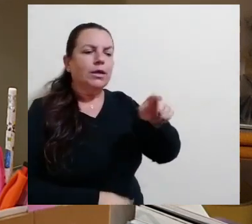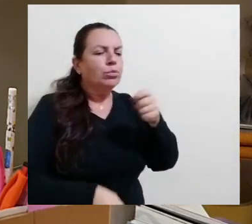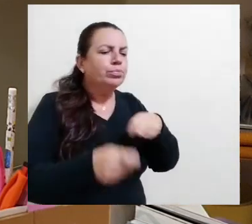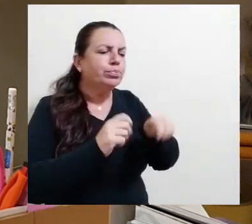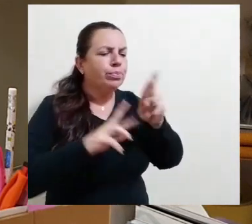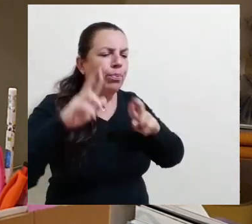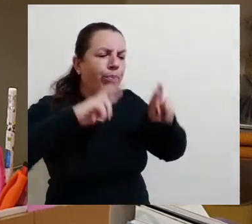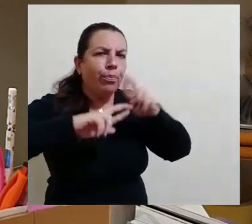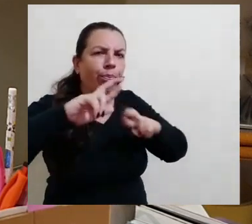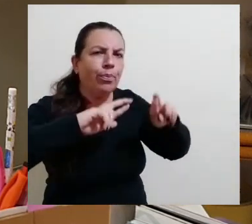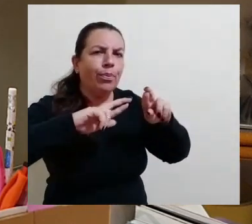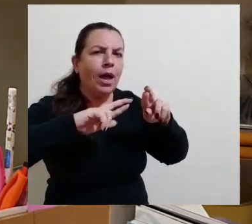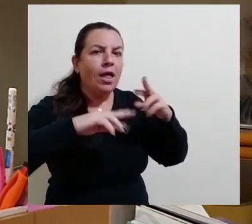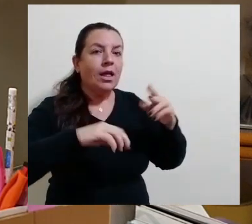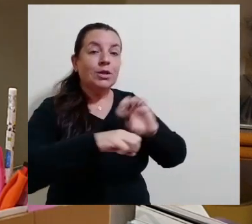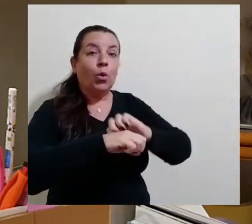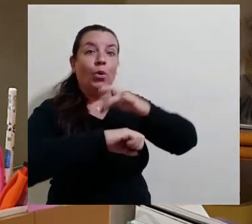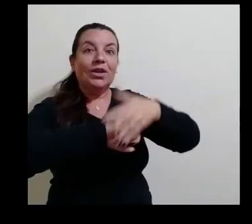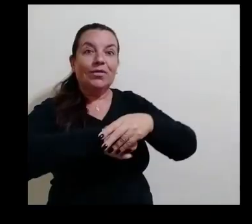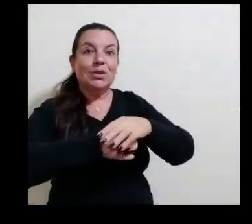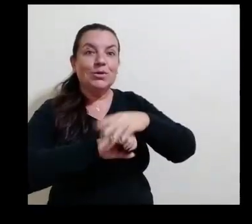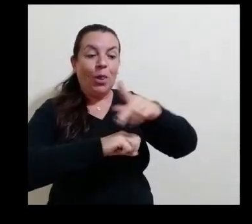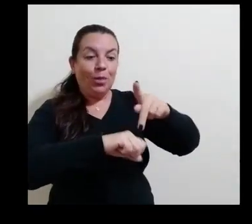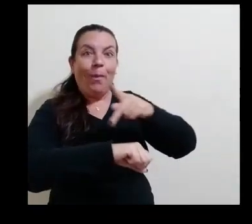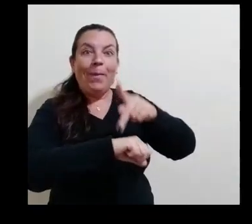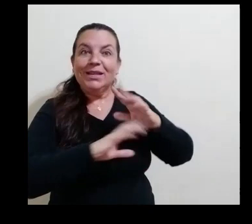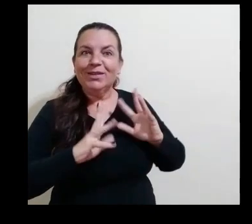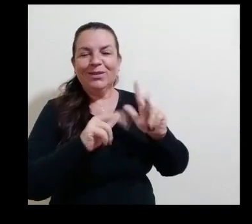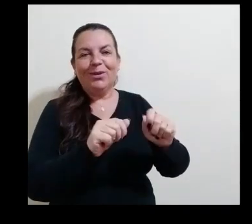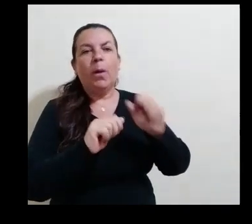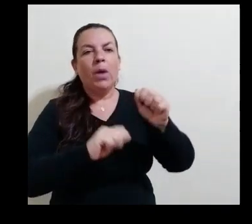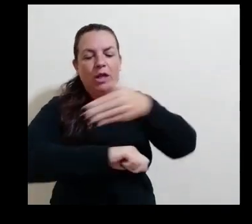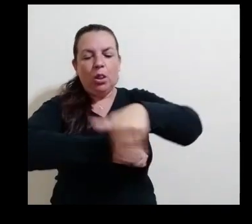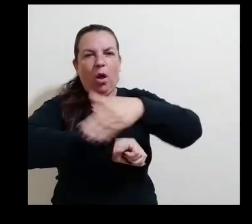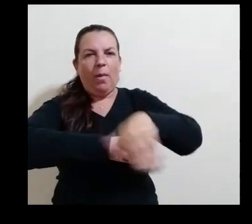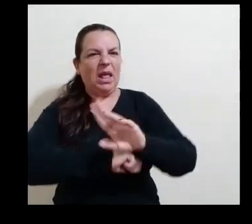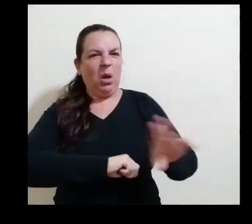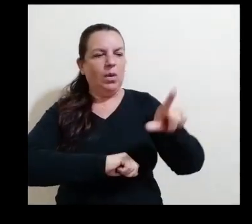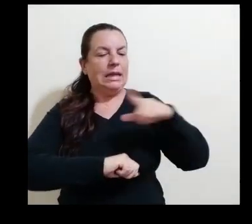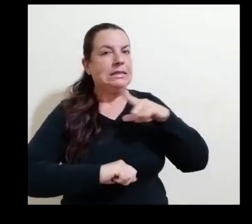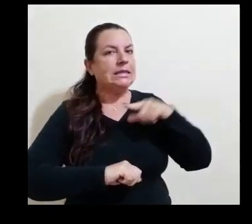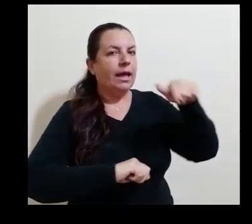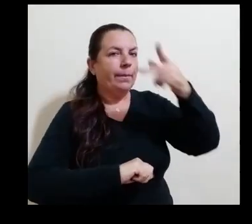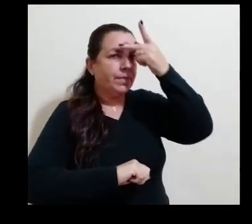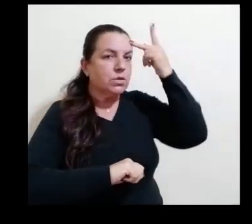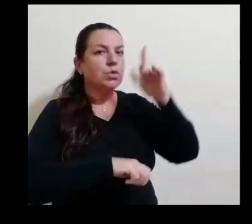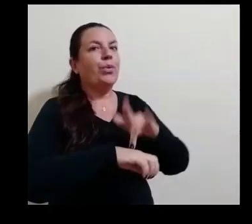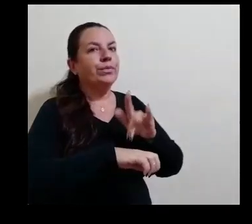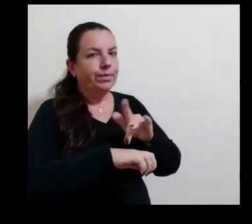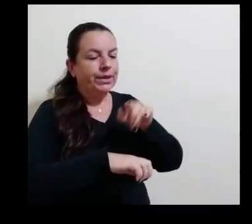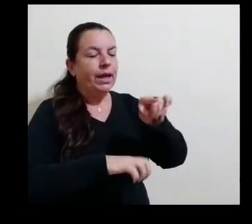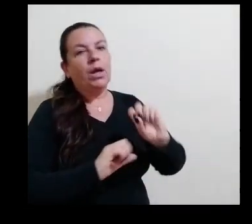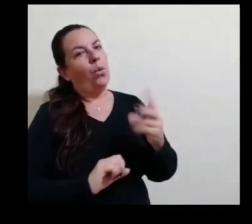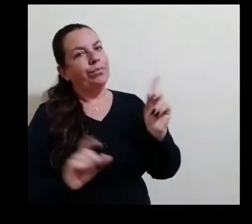que monitora os casos de coronavírus em todo o país e aí você pode digitar o nome da sua rua e verificar se na sua região a